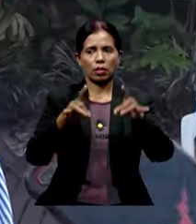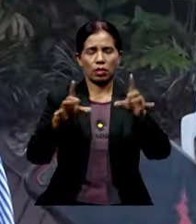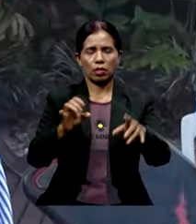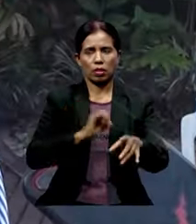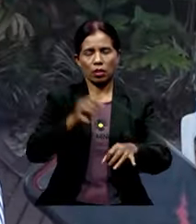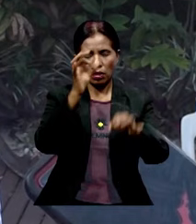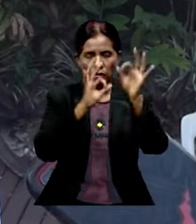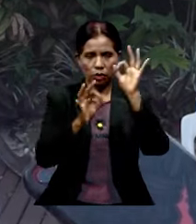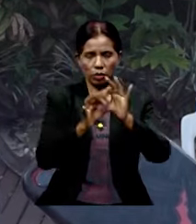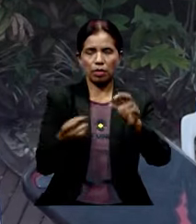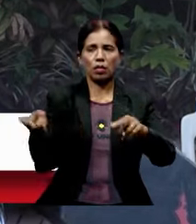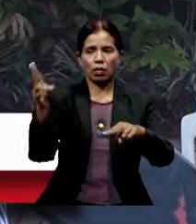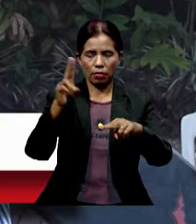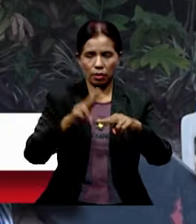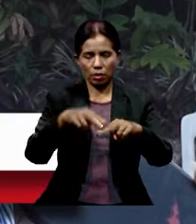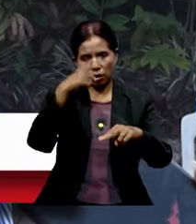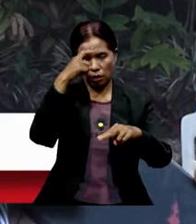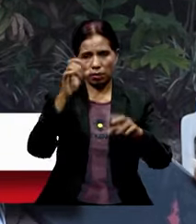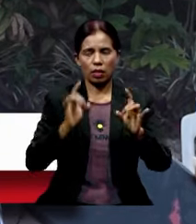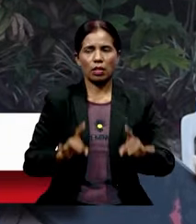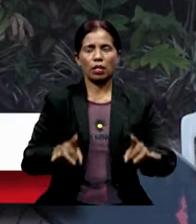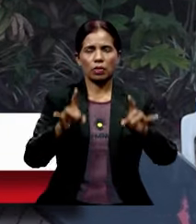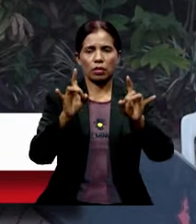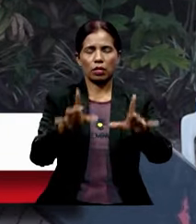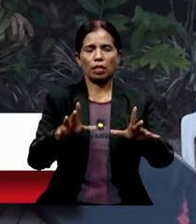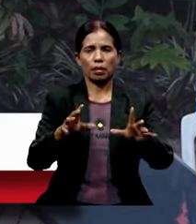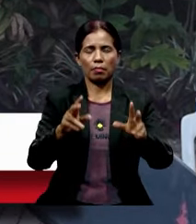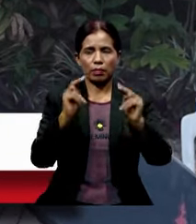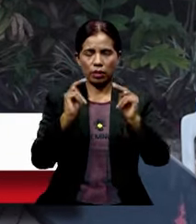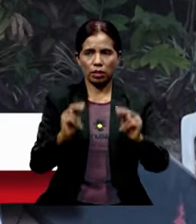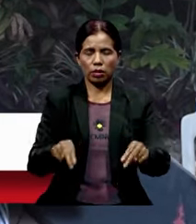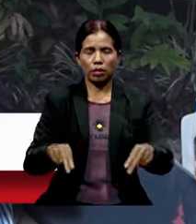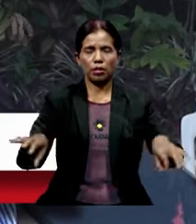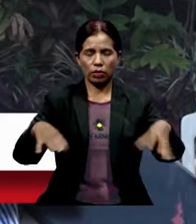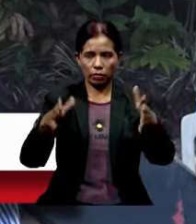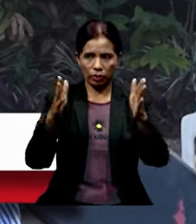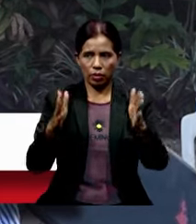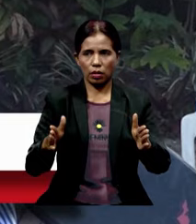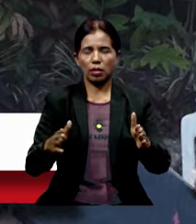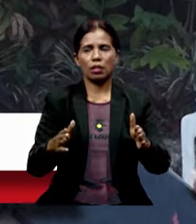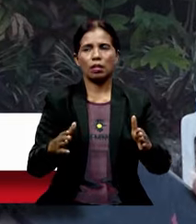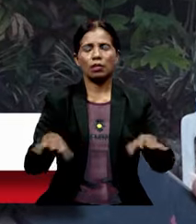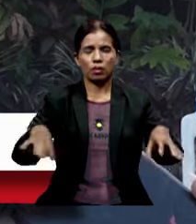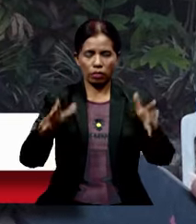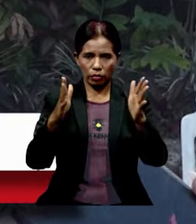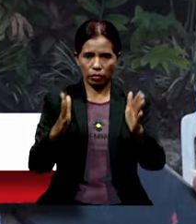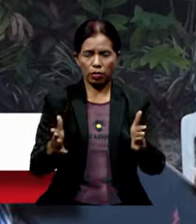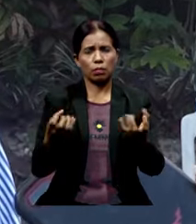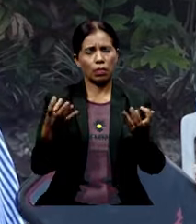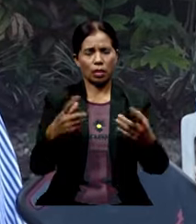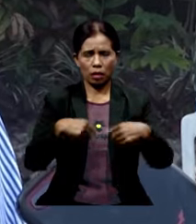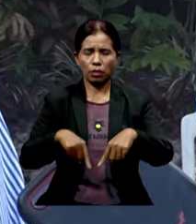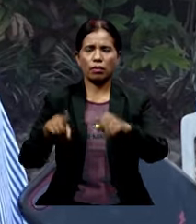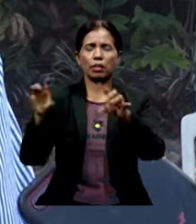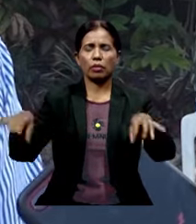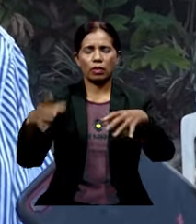kata se aumenta tan, tamba Australia precisa força laboral, trabalhadores barak que hoje